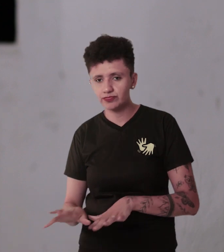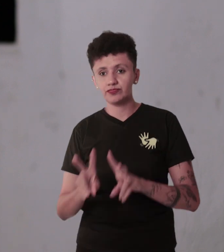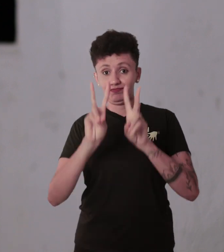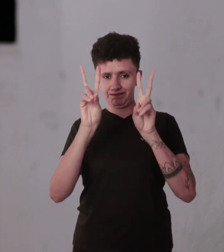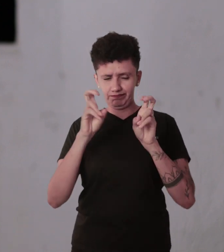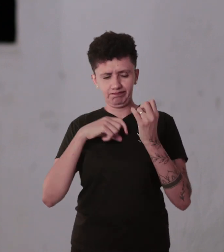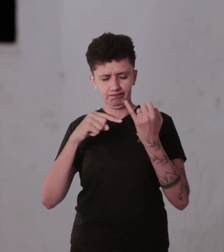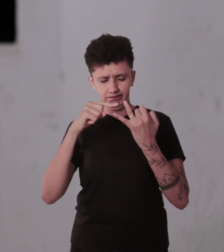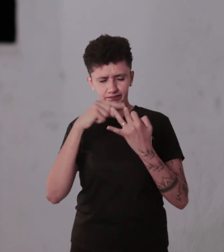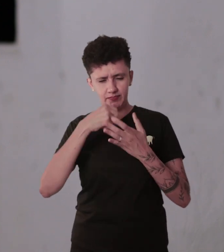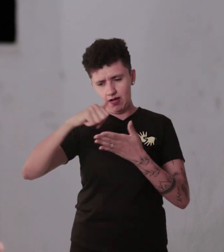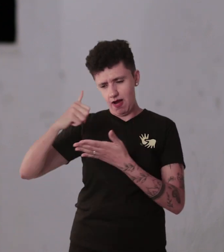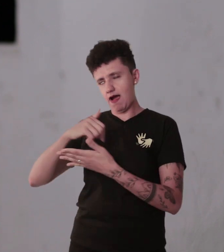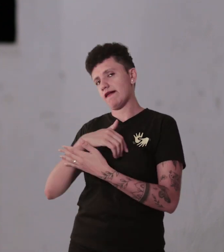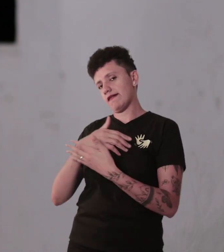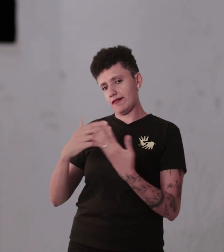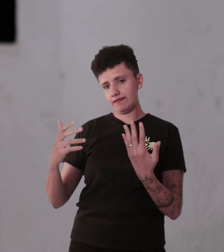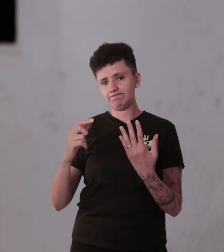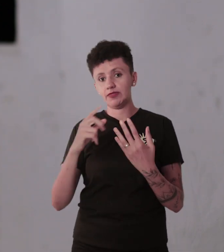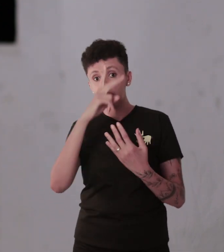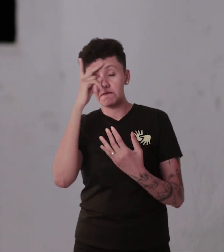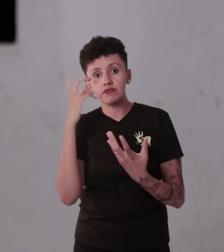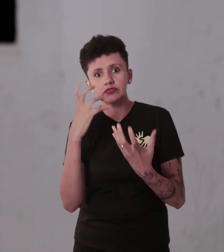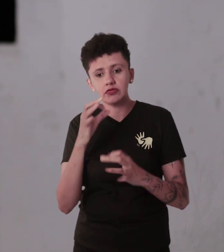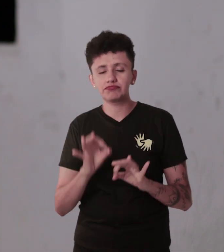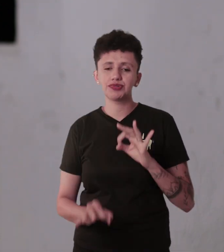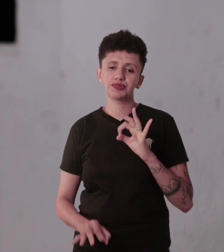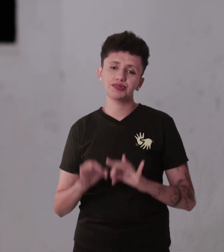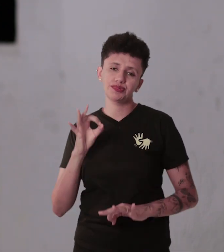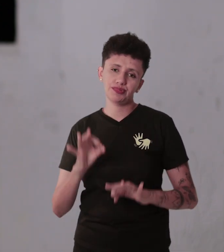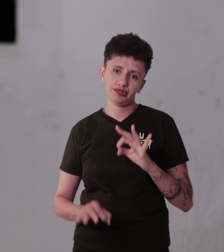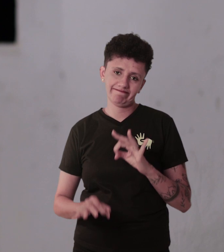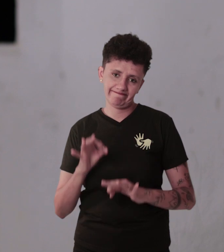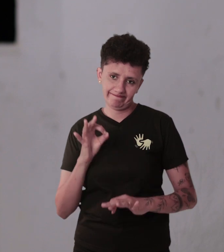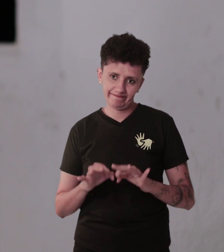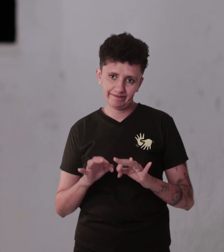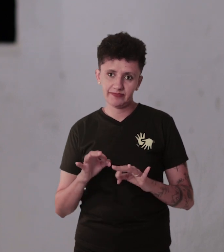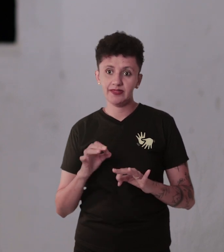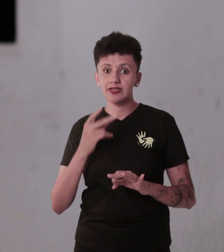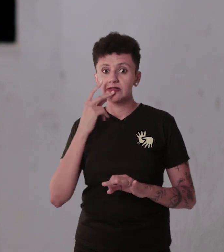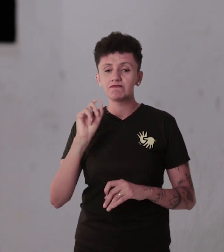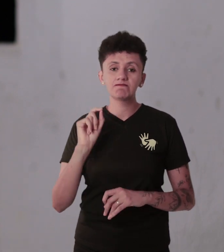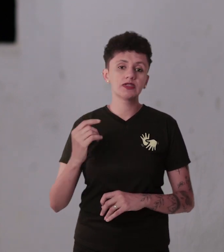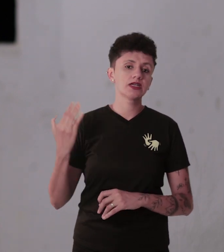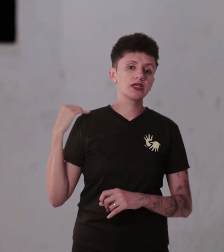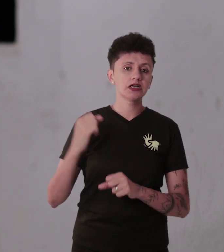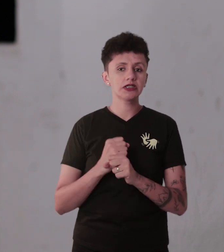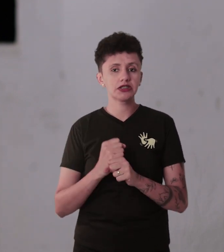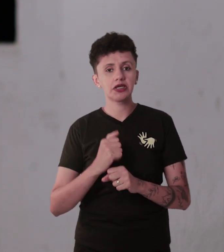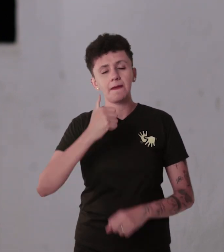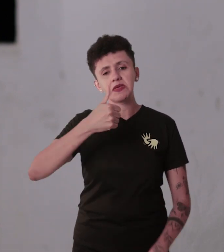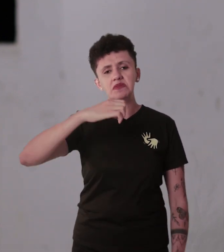do gritador? Eram pessoas com muita sede de justiça, né? A gente está falando